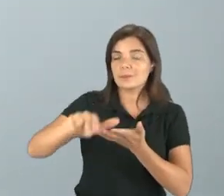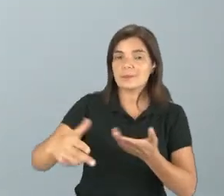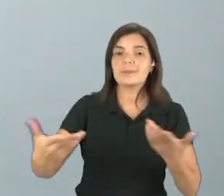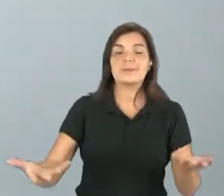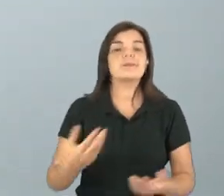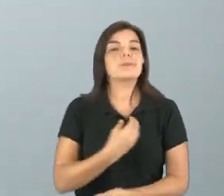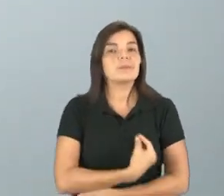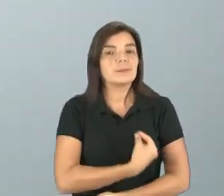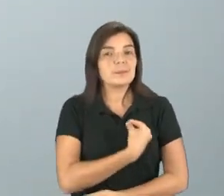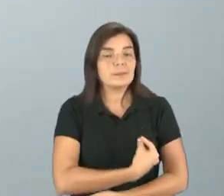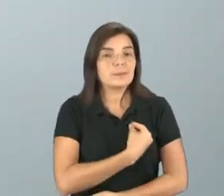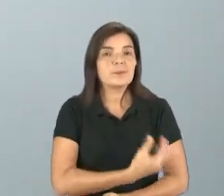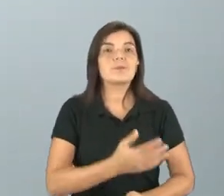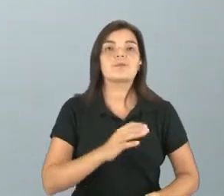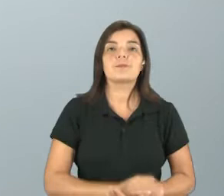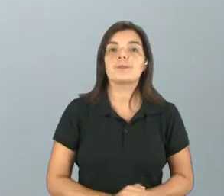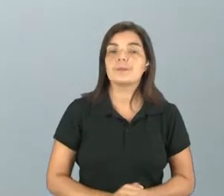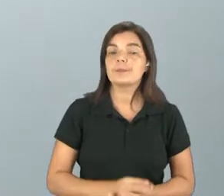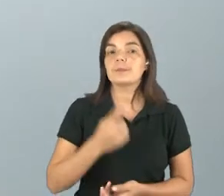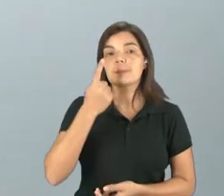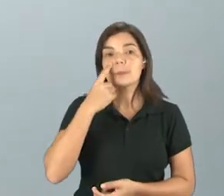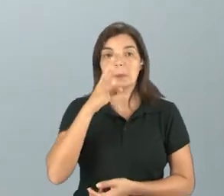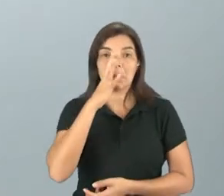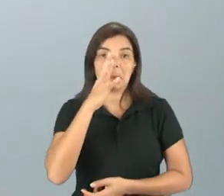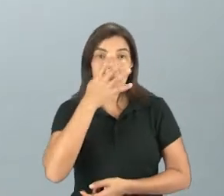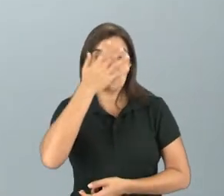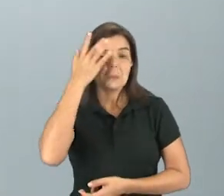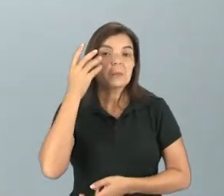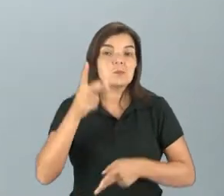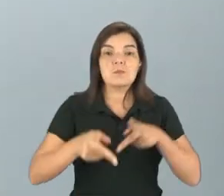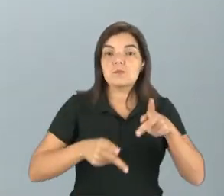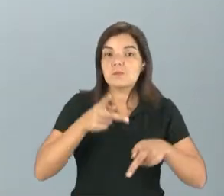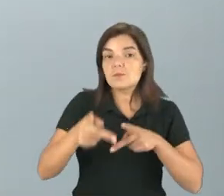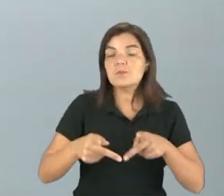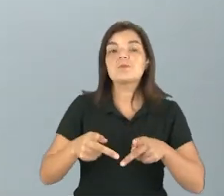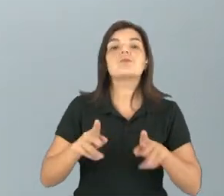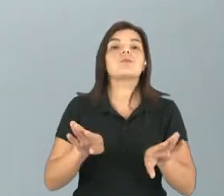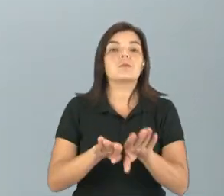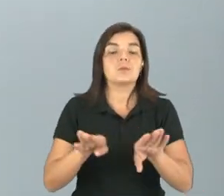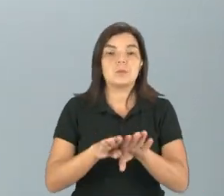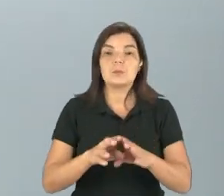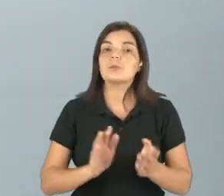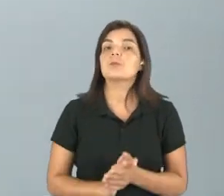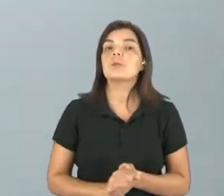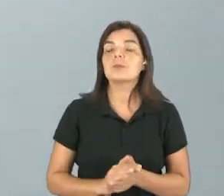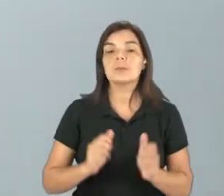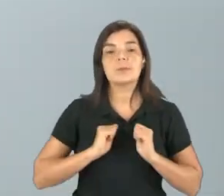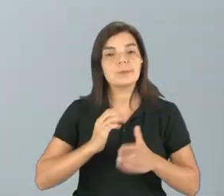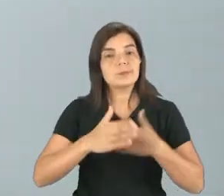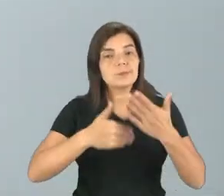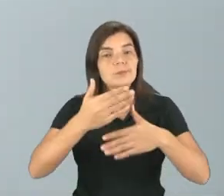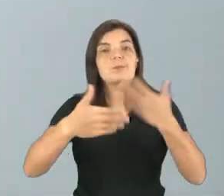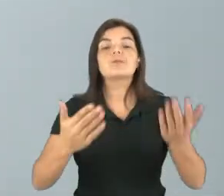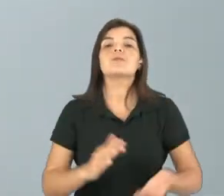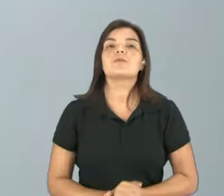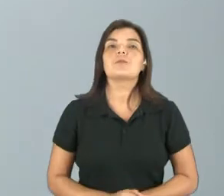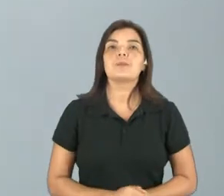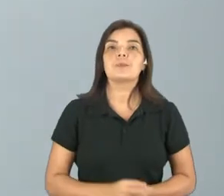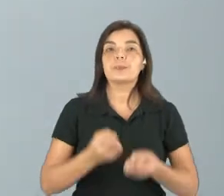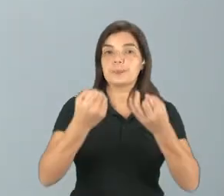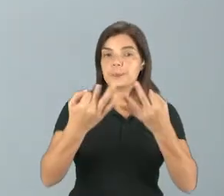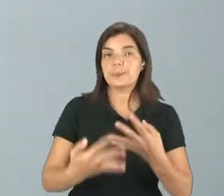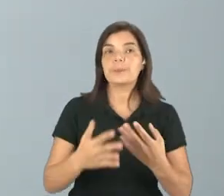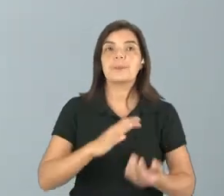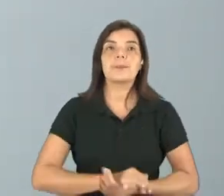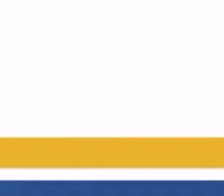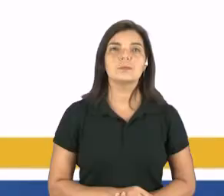né? Sobrevivência, entretenimento, defesa e assim sucessivamente. A gente vai continuar falando